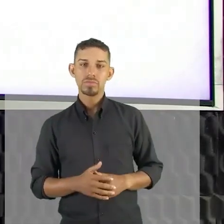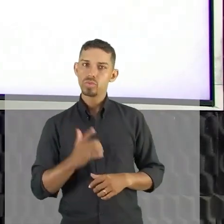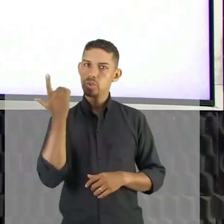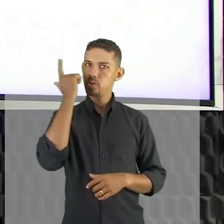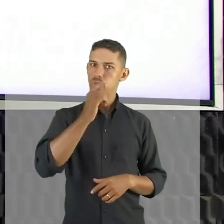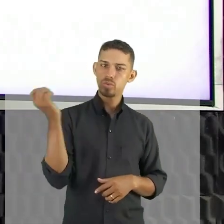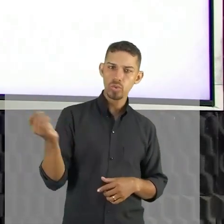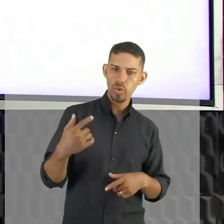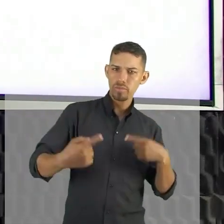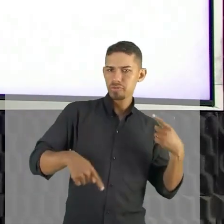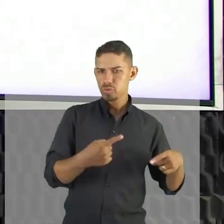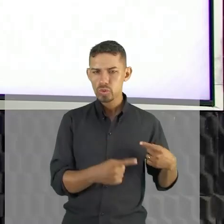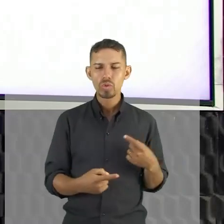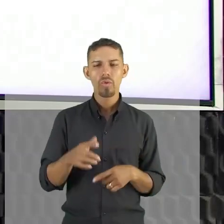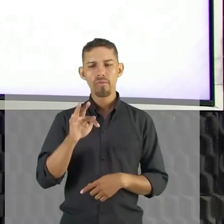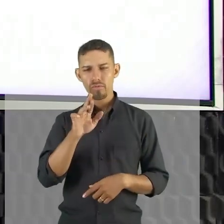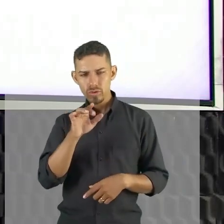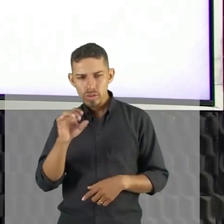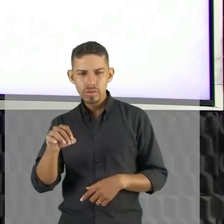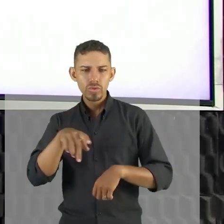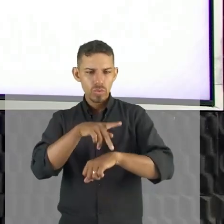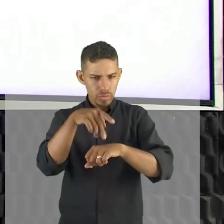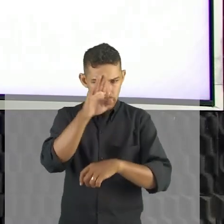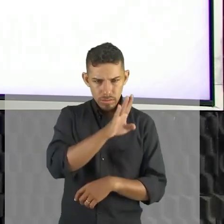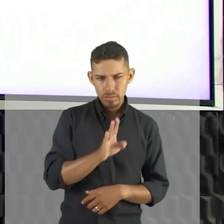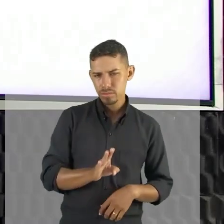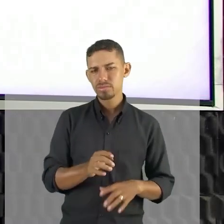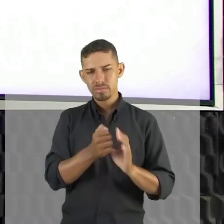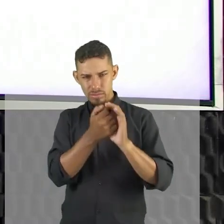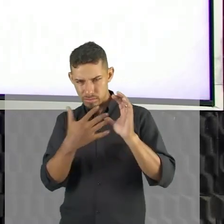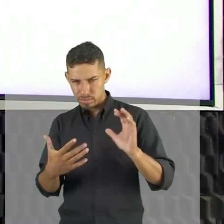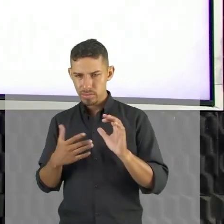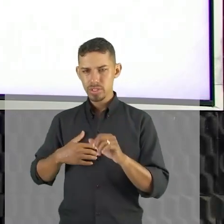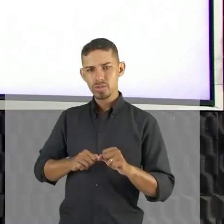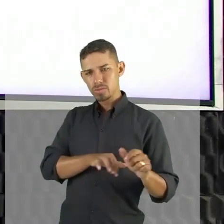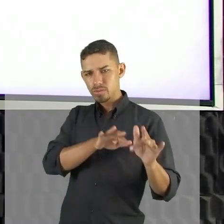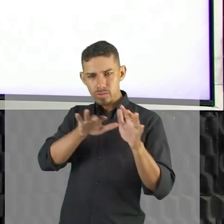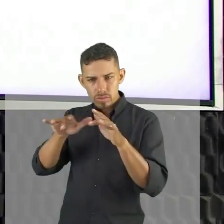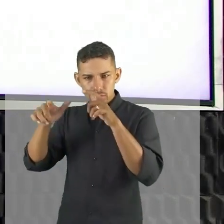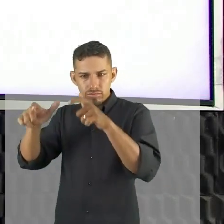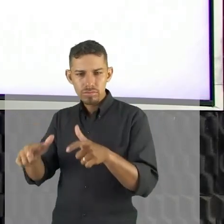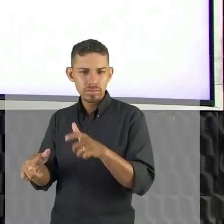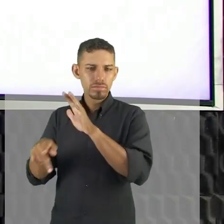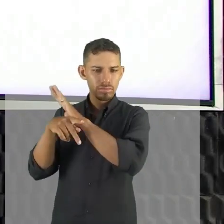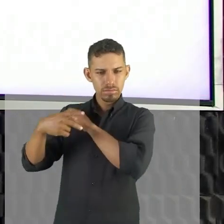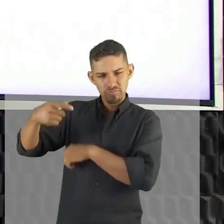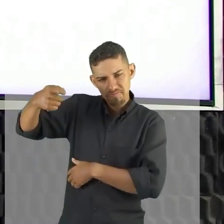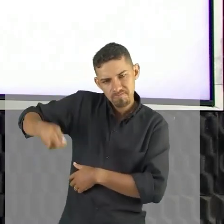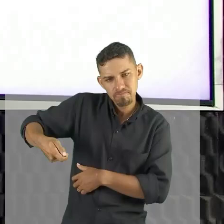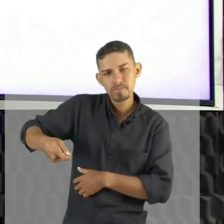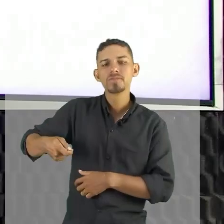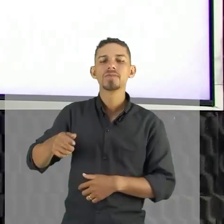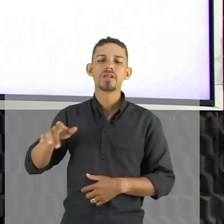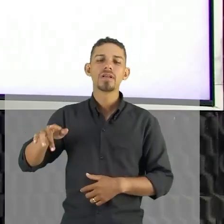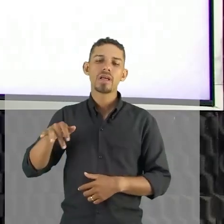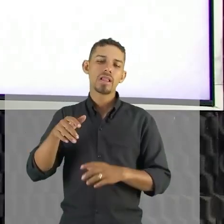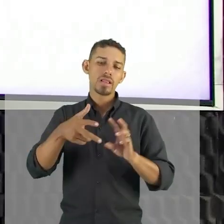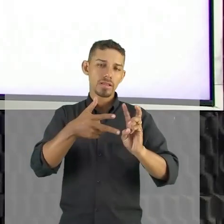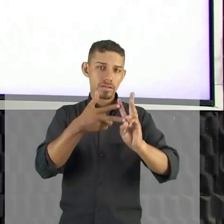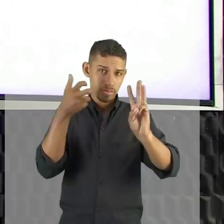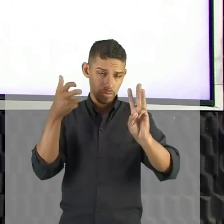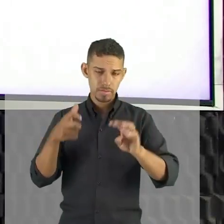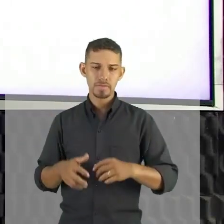Efetivou uma nova política fundiária no país, caracterizada pela ocupação de terras com uma rígida definição da propriedade, inclusive a